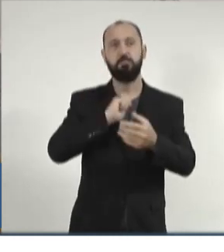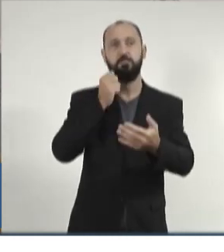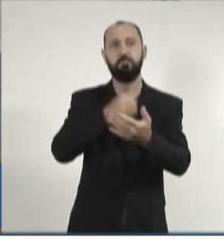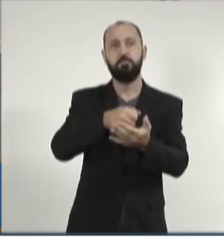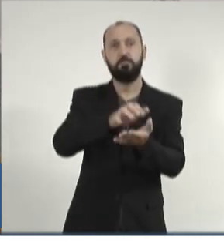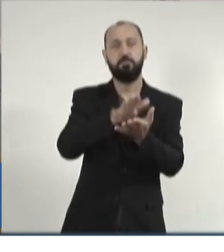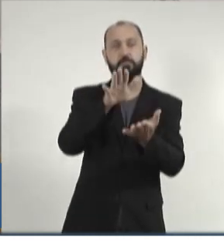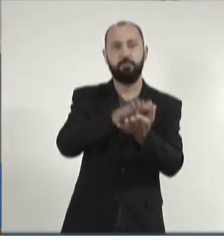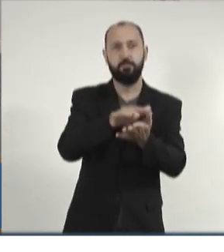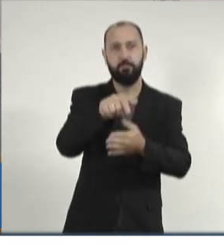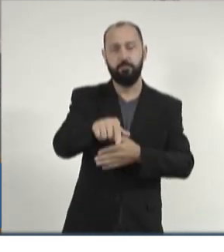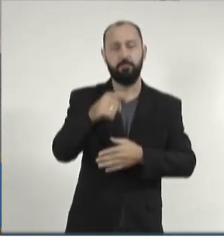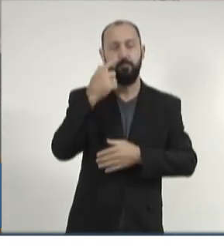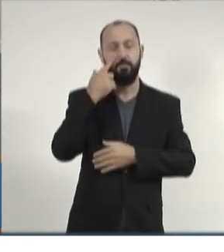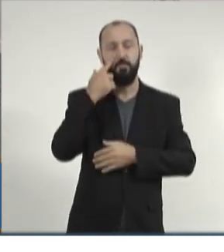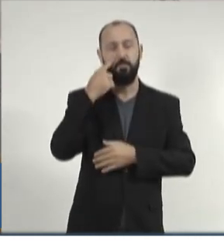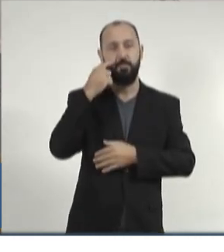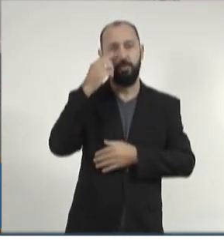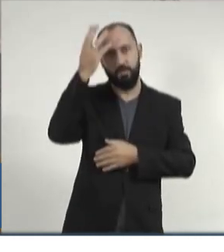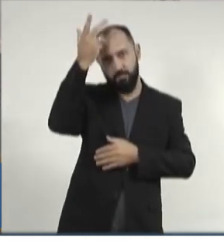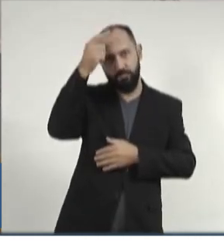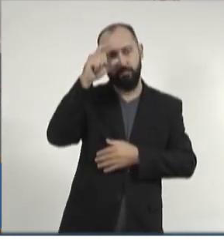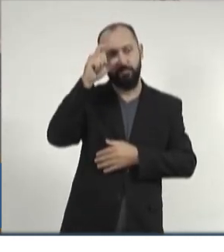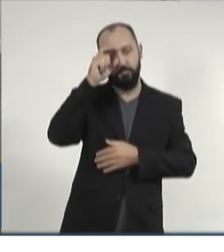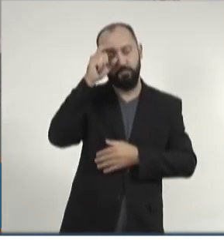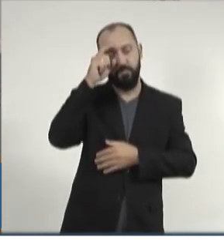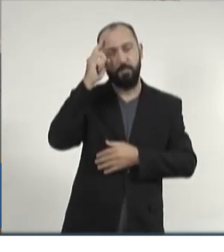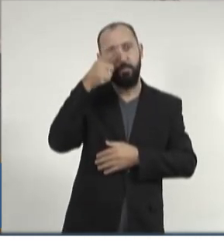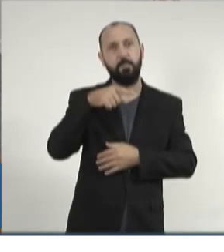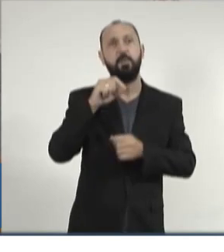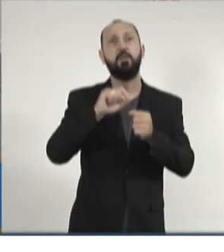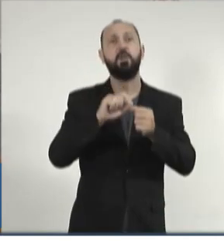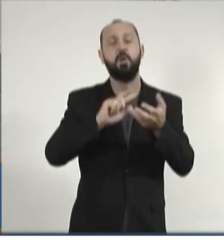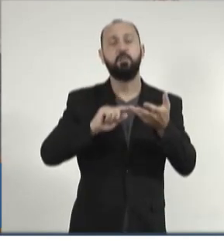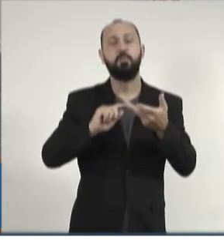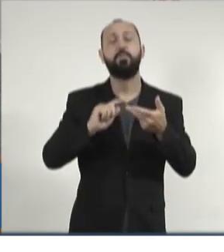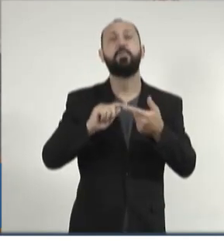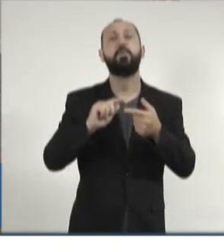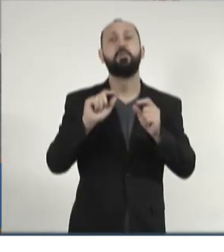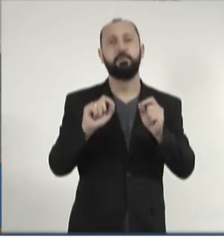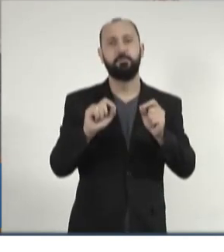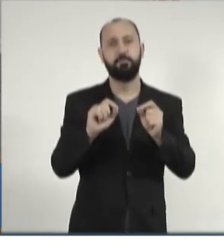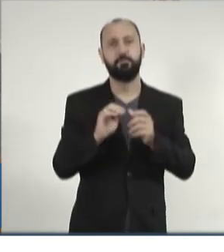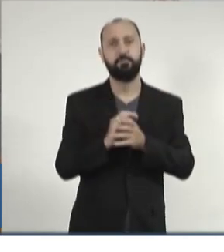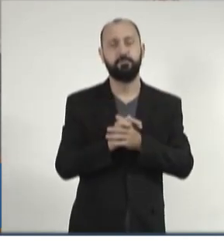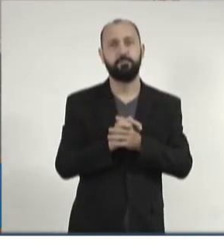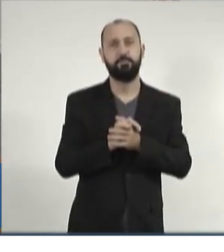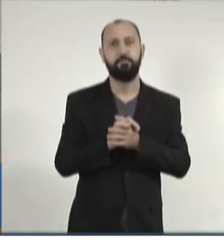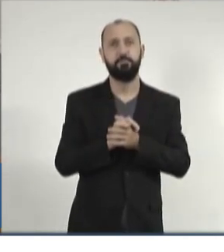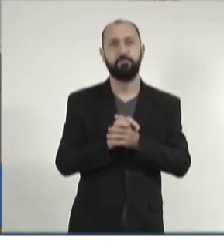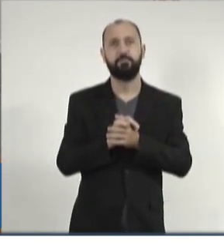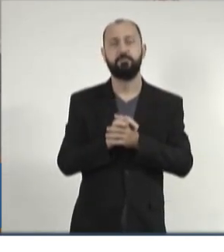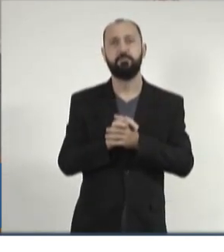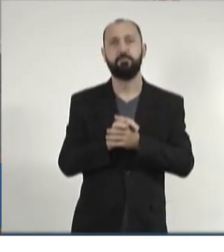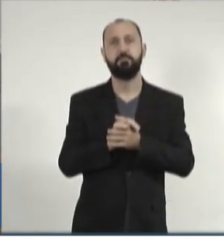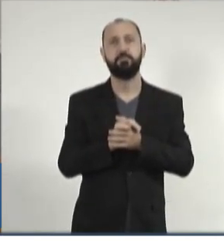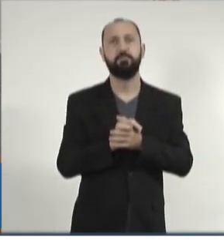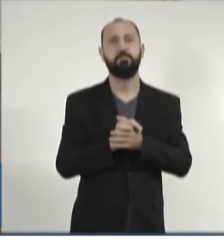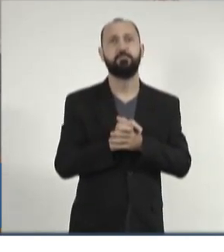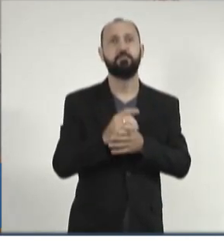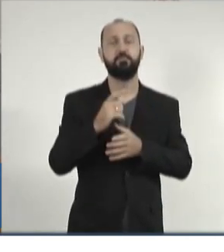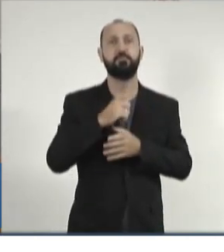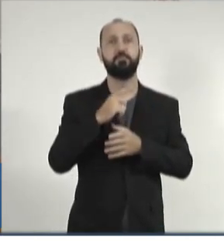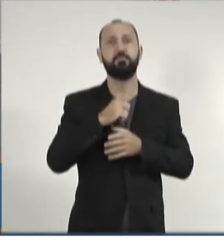uma indenização para Maria da Penha, e eles determinaram, dentre outras coisas, que tivesse